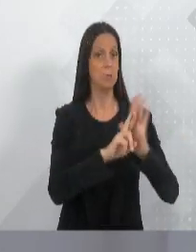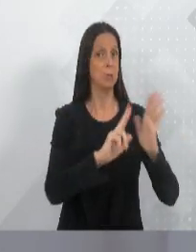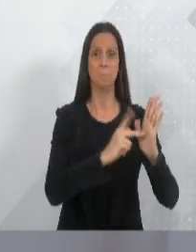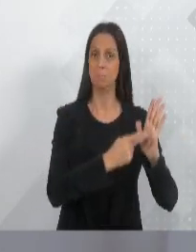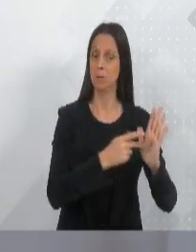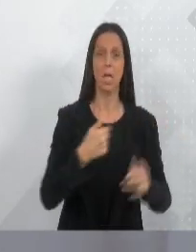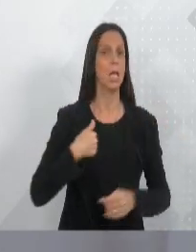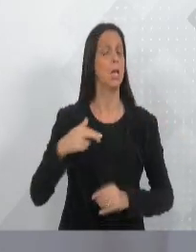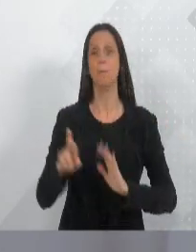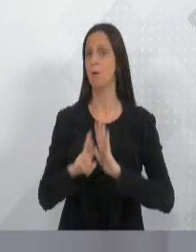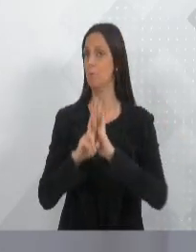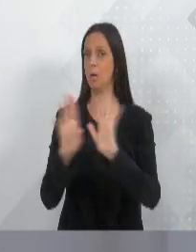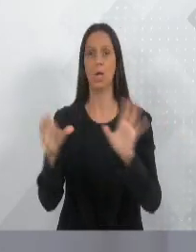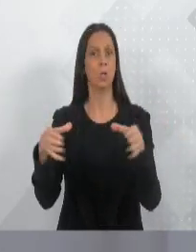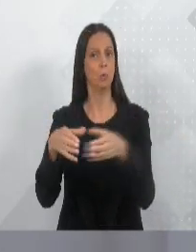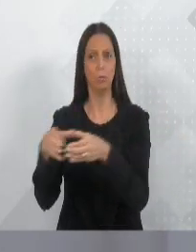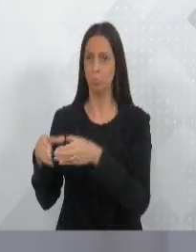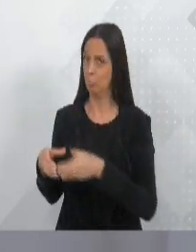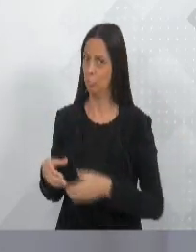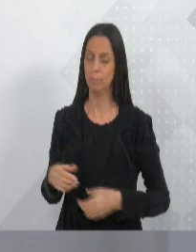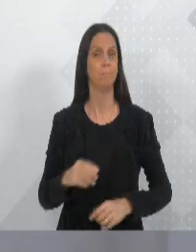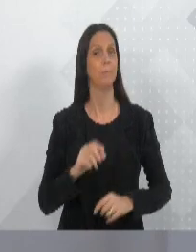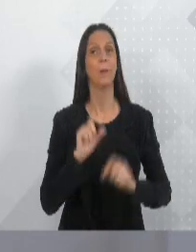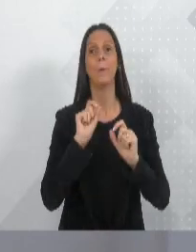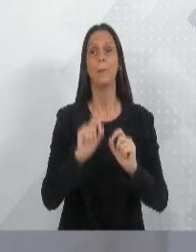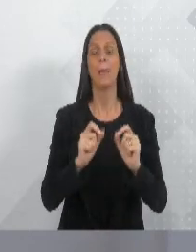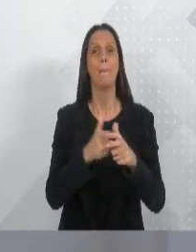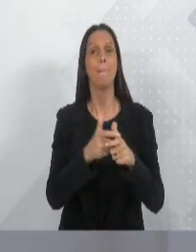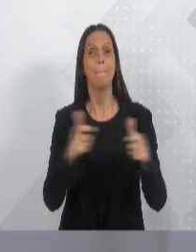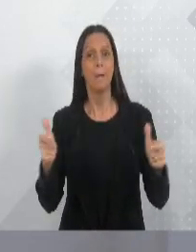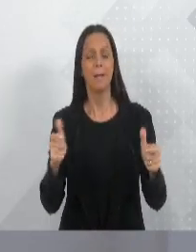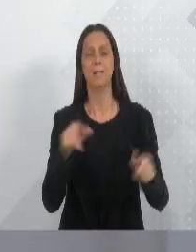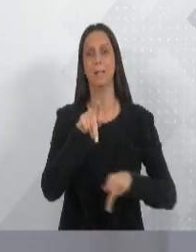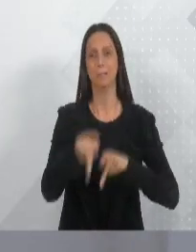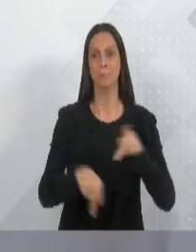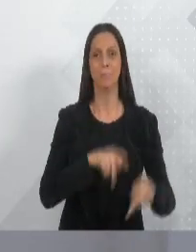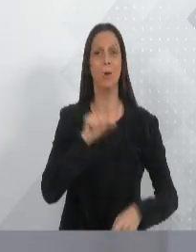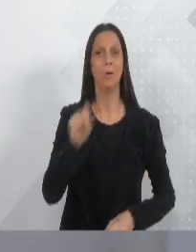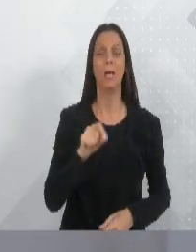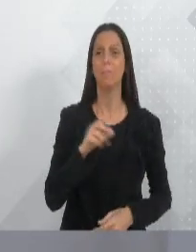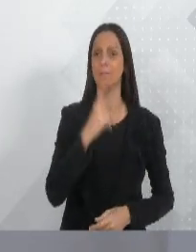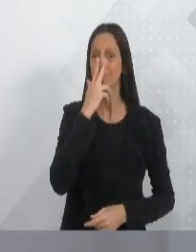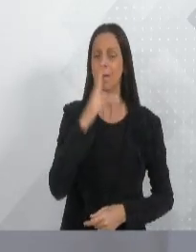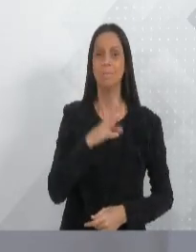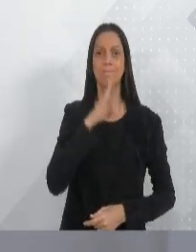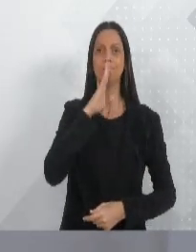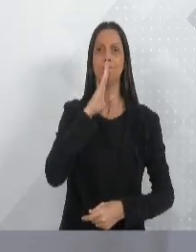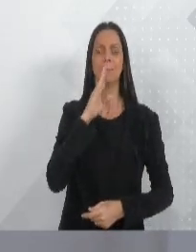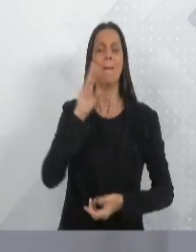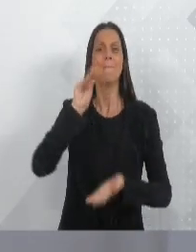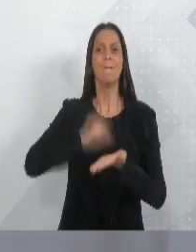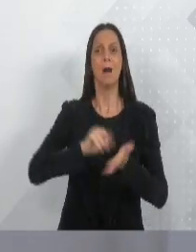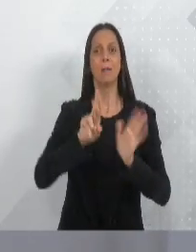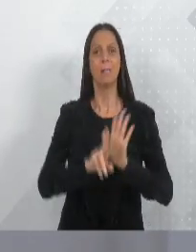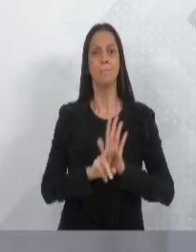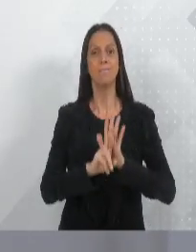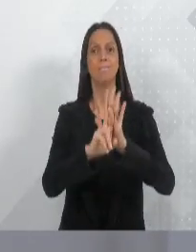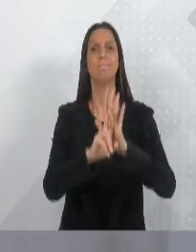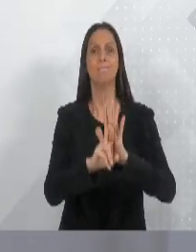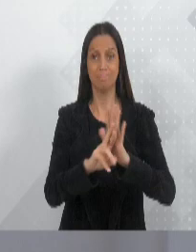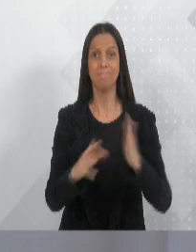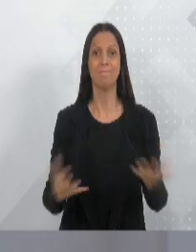represento grupos categorias A grande maioria da população está silenciada não se sente representada por nada disso senhores